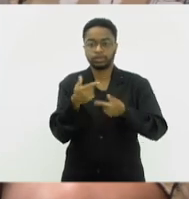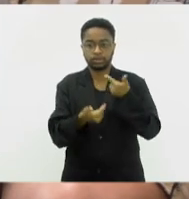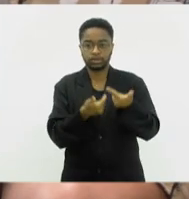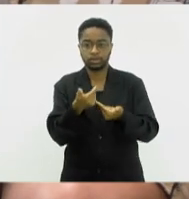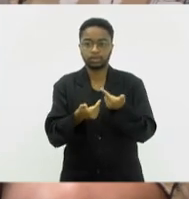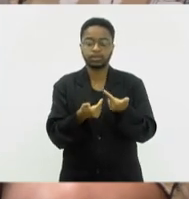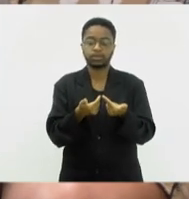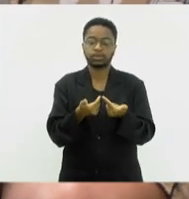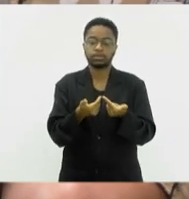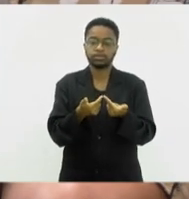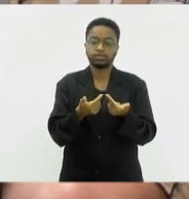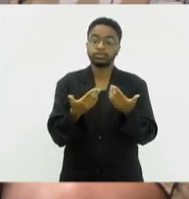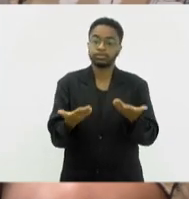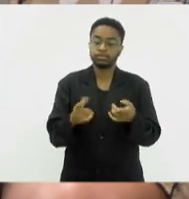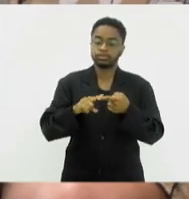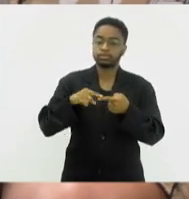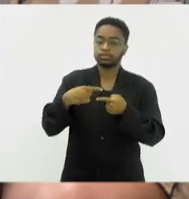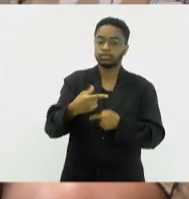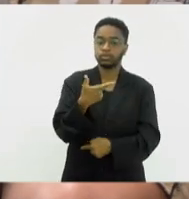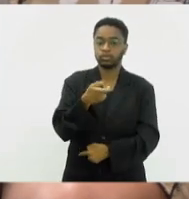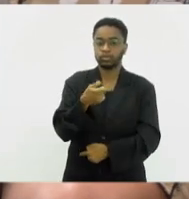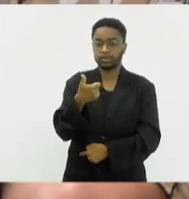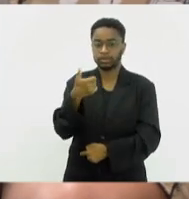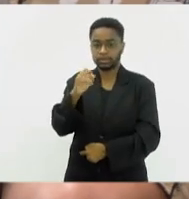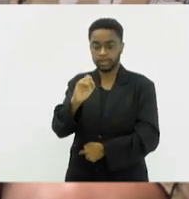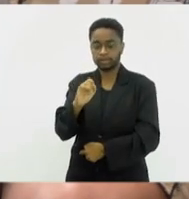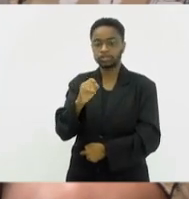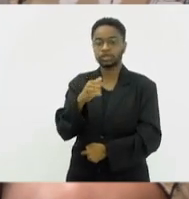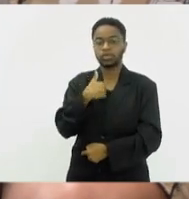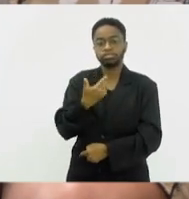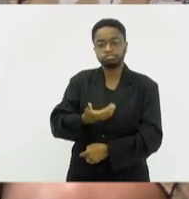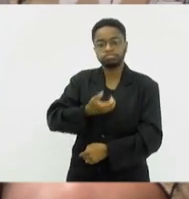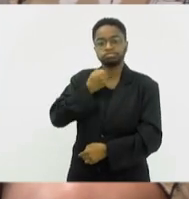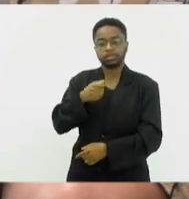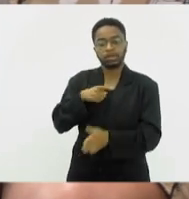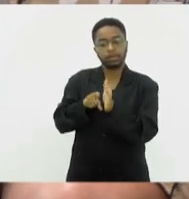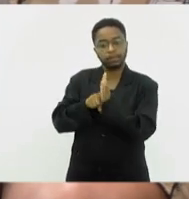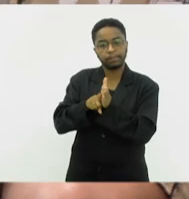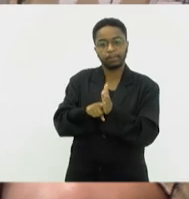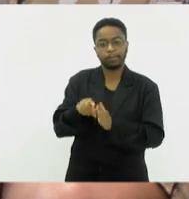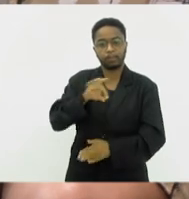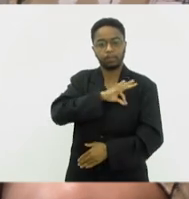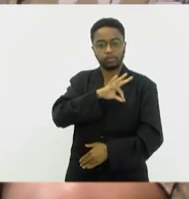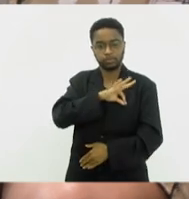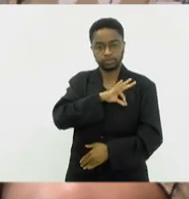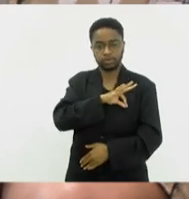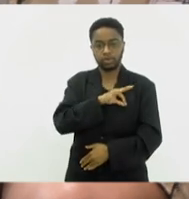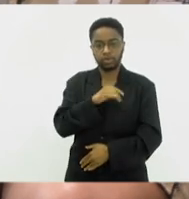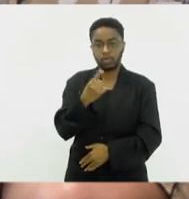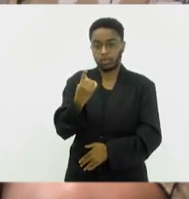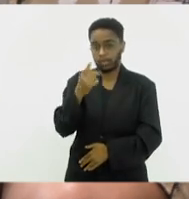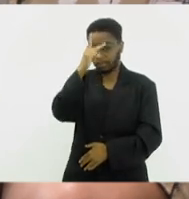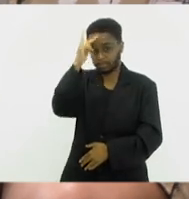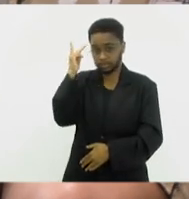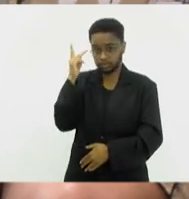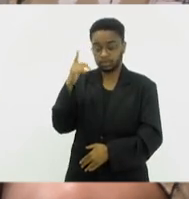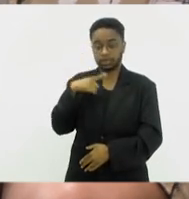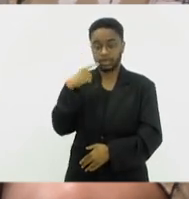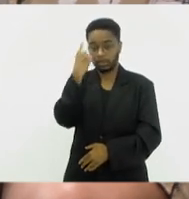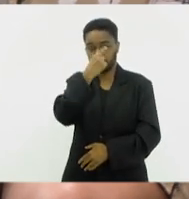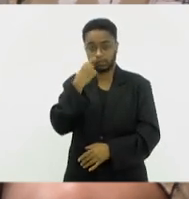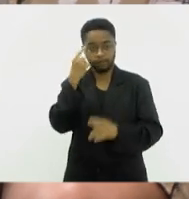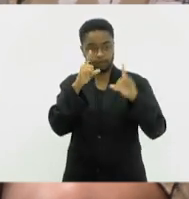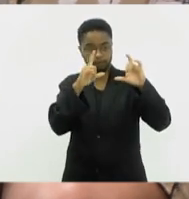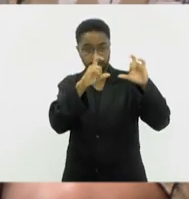E aí, no ano de 2010, eu fui surpreendido por um inquérito policial no qual uma pessoa, no reconhecimento